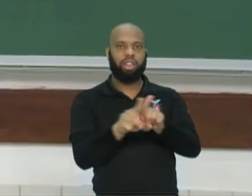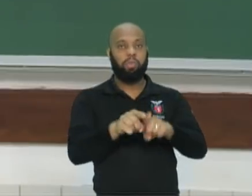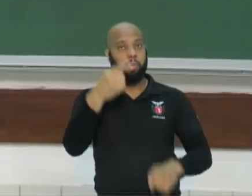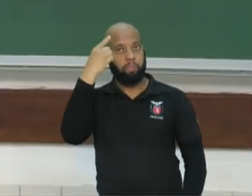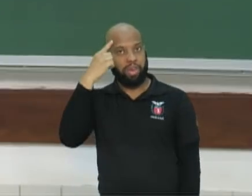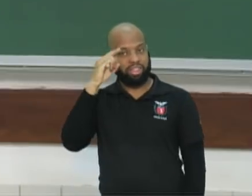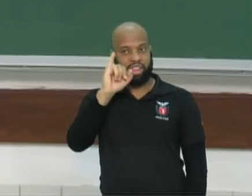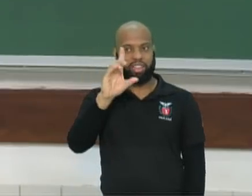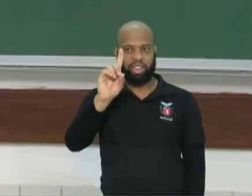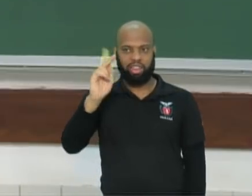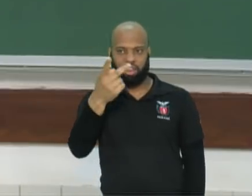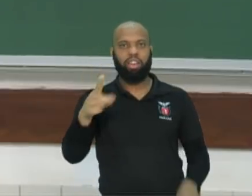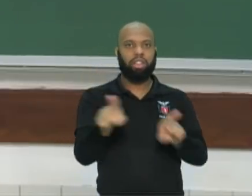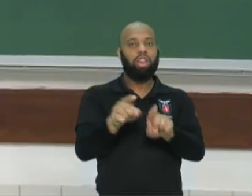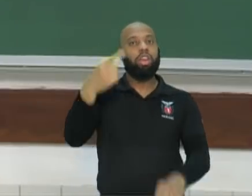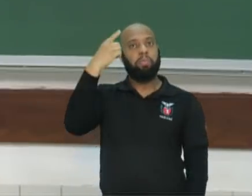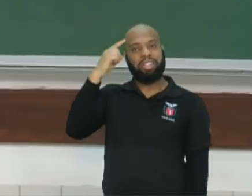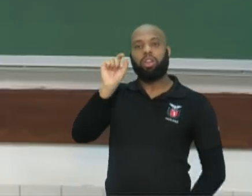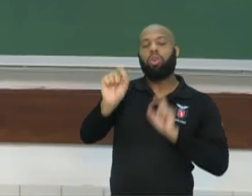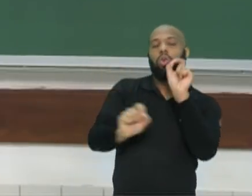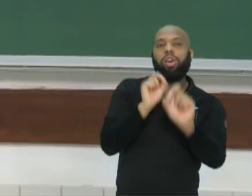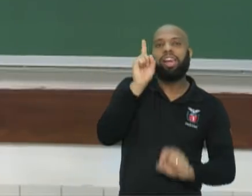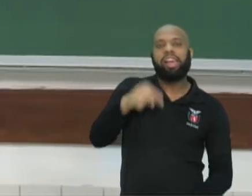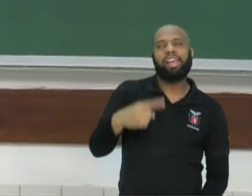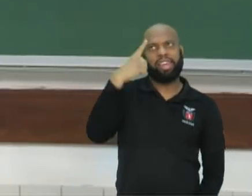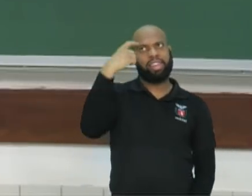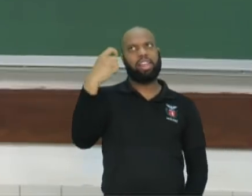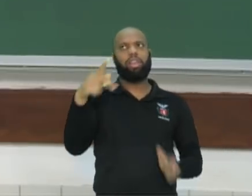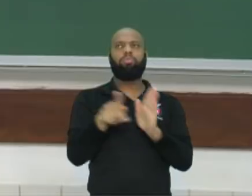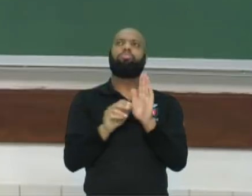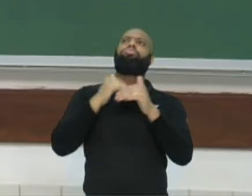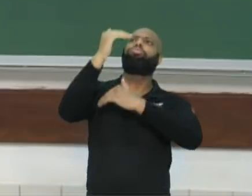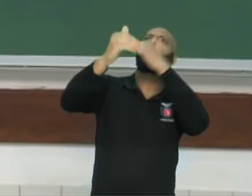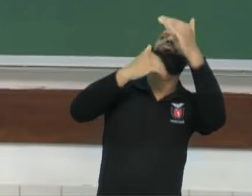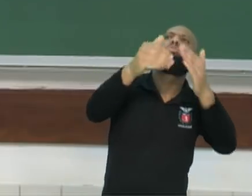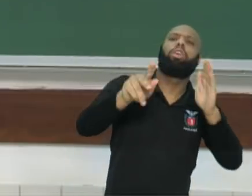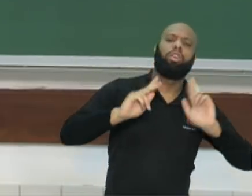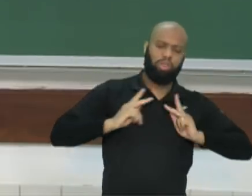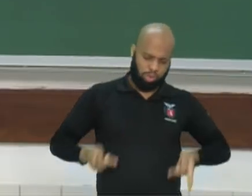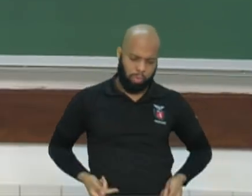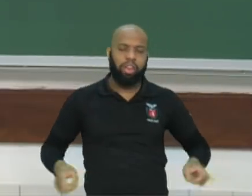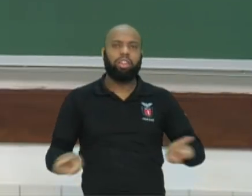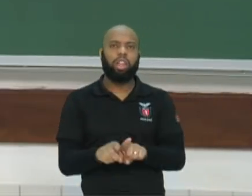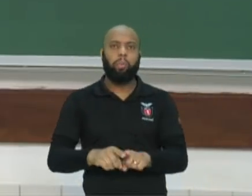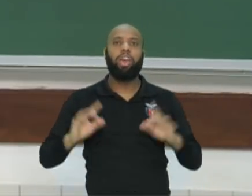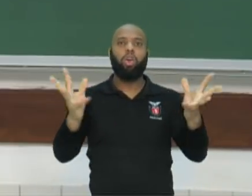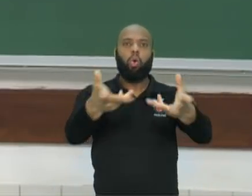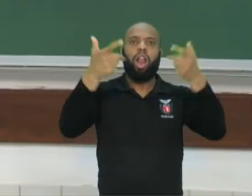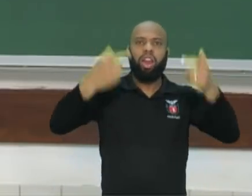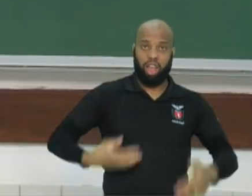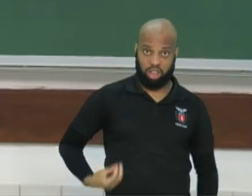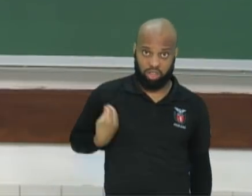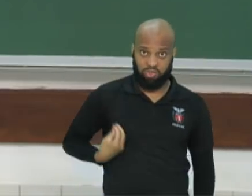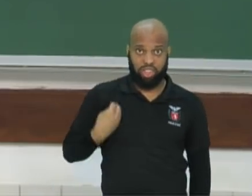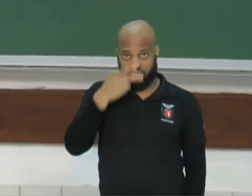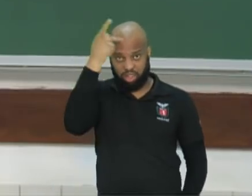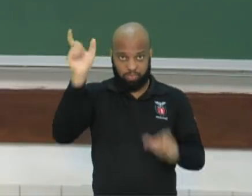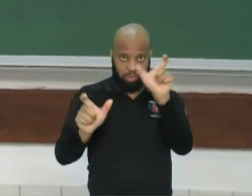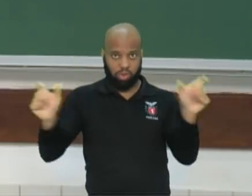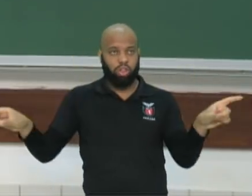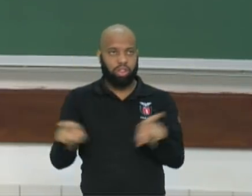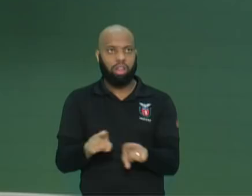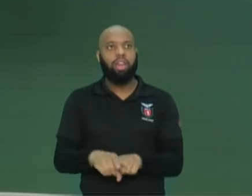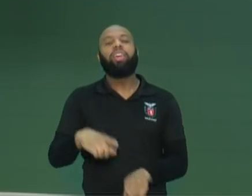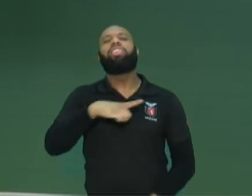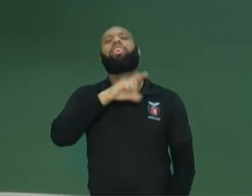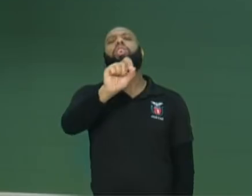IDH, que é justamente essa ideia de desenvolvimento humano relacionado à qualidade de vida das pessoas, nós